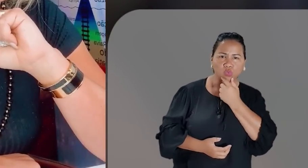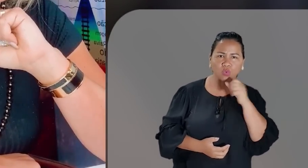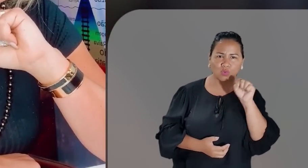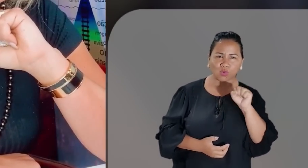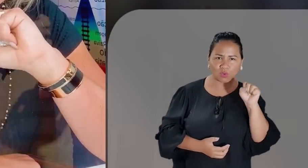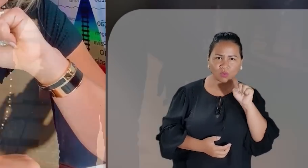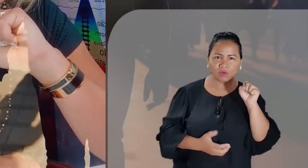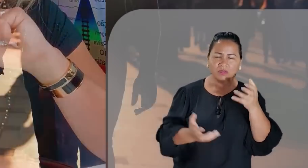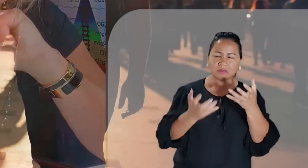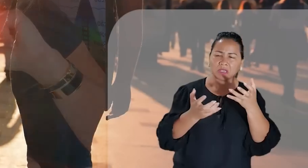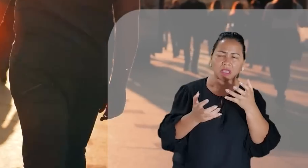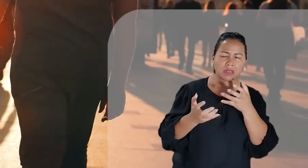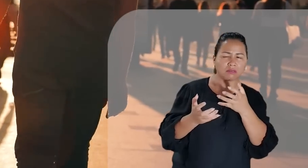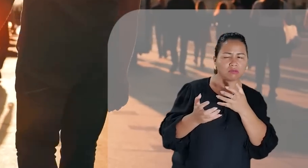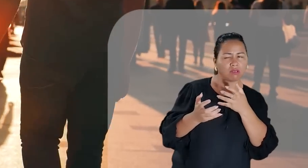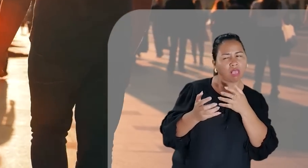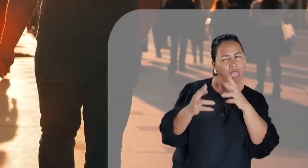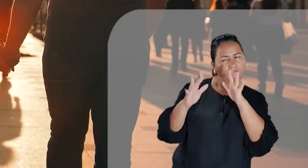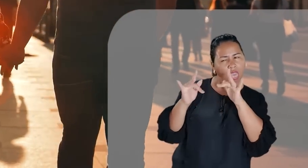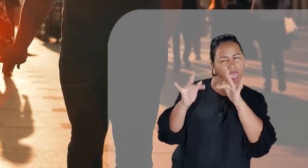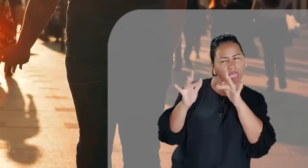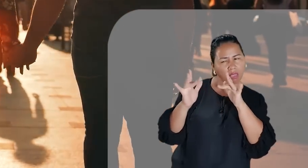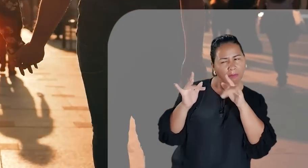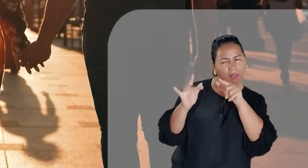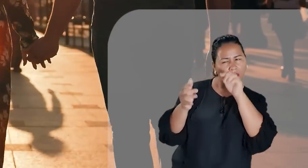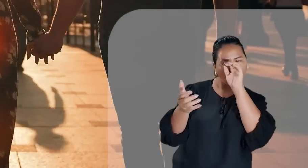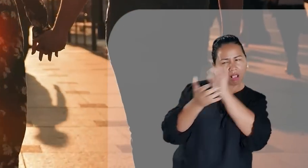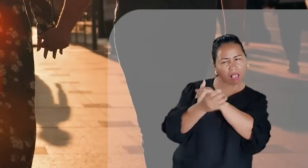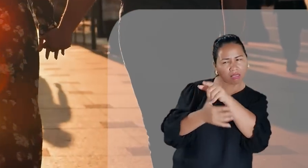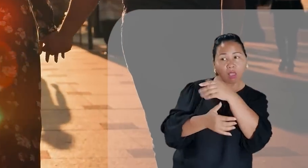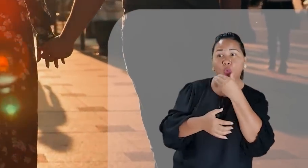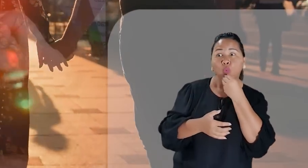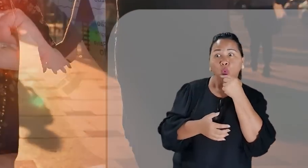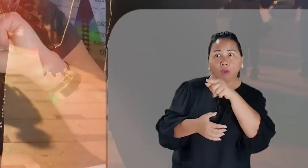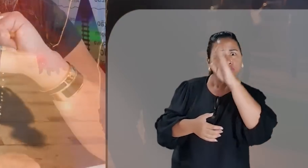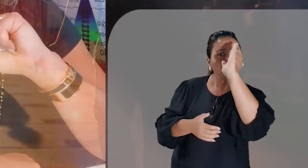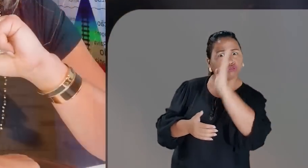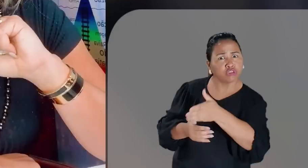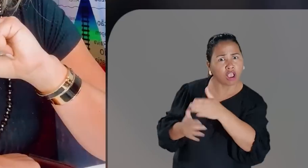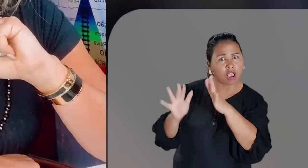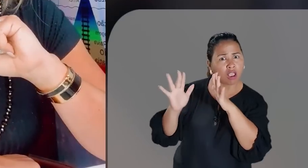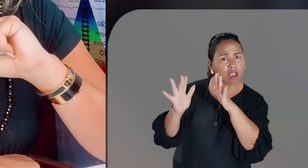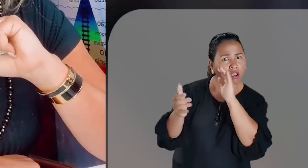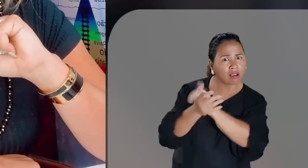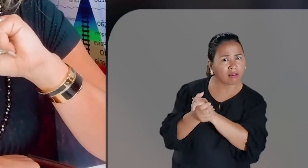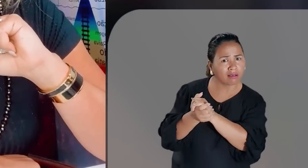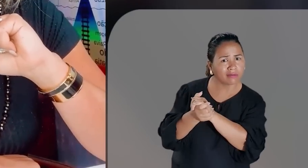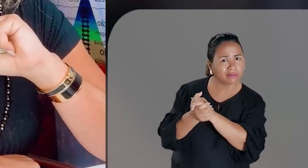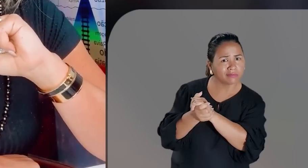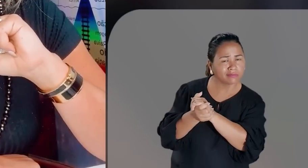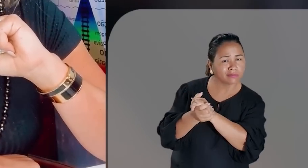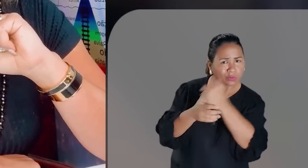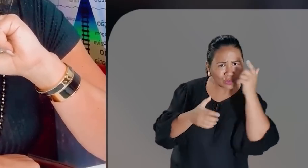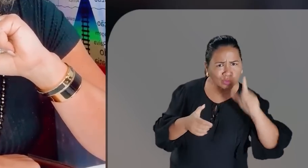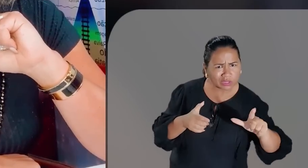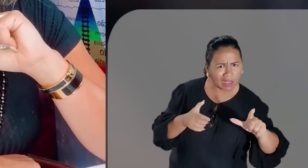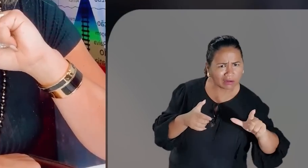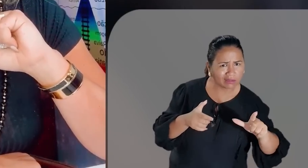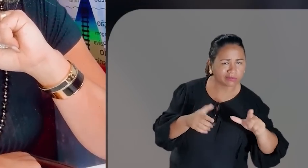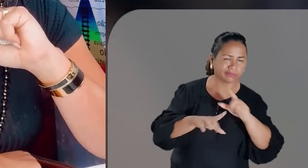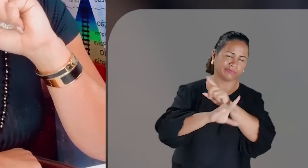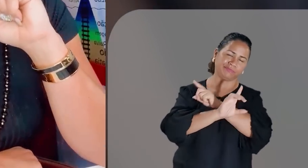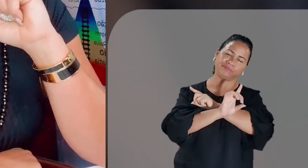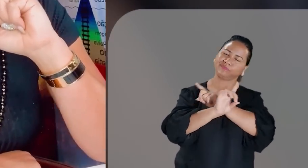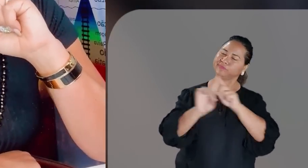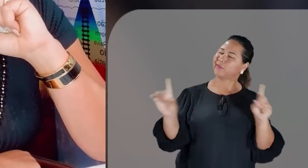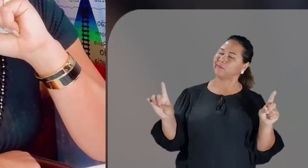casado, corre. Corre. Porque alguém está sendo prejudicado. E tudo aquilo que